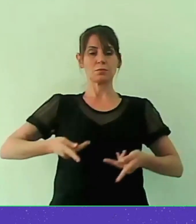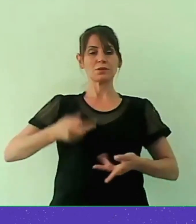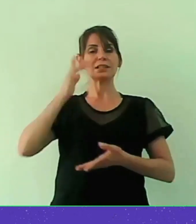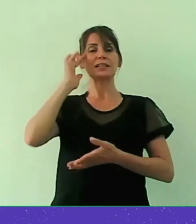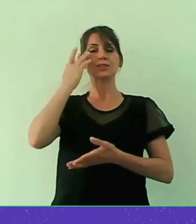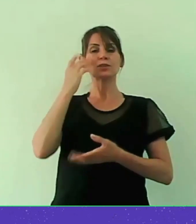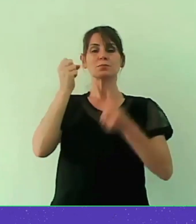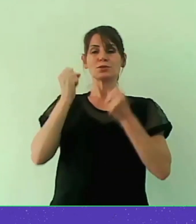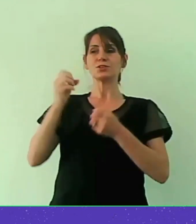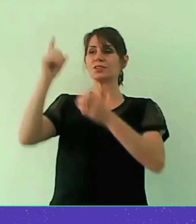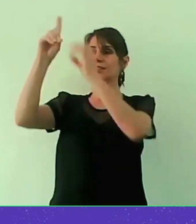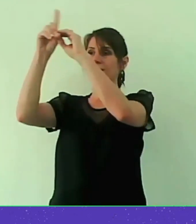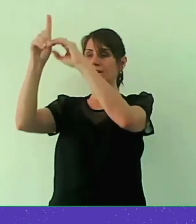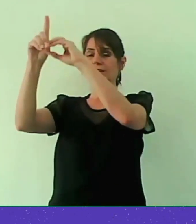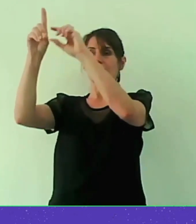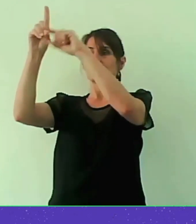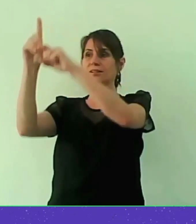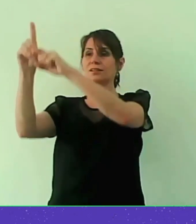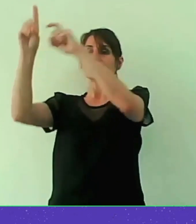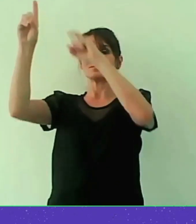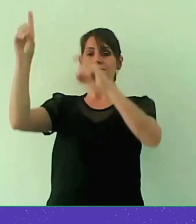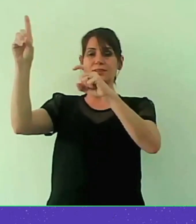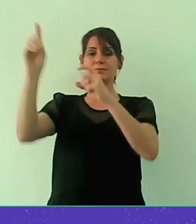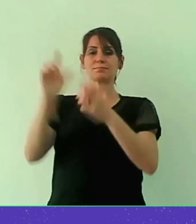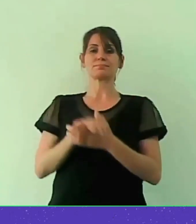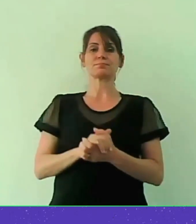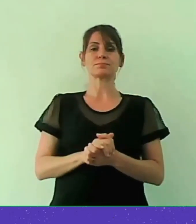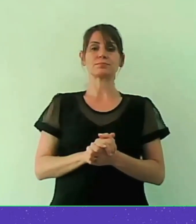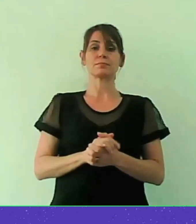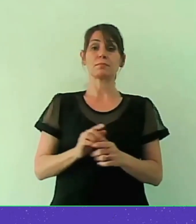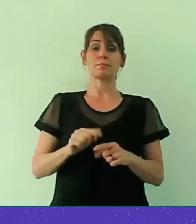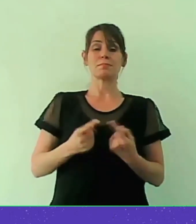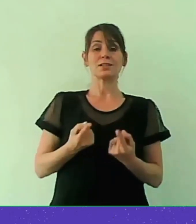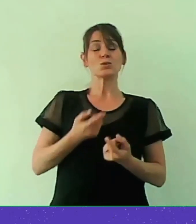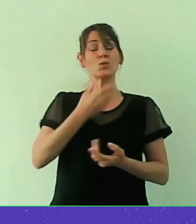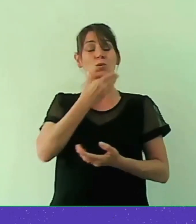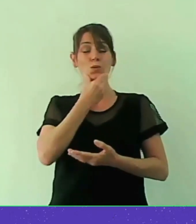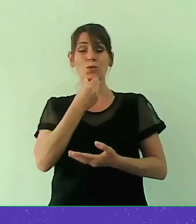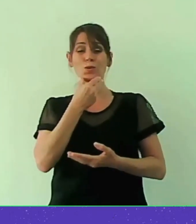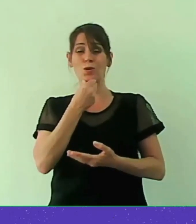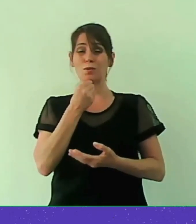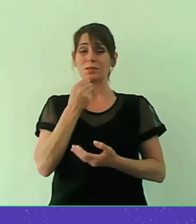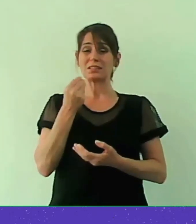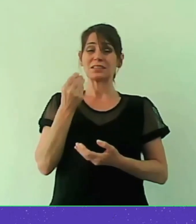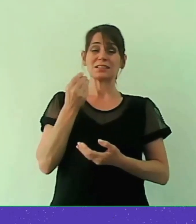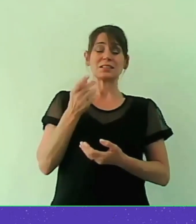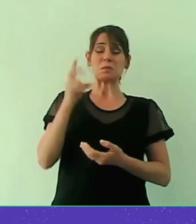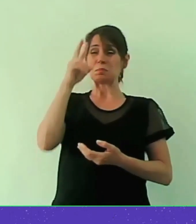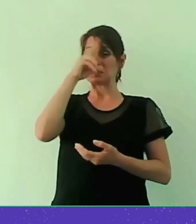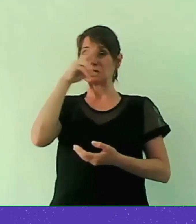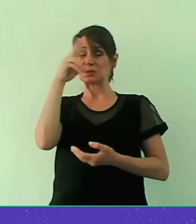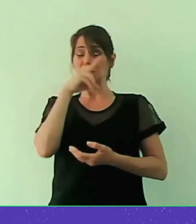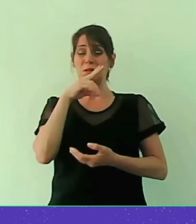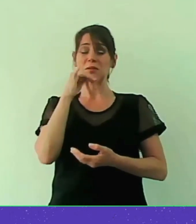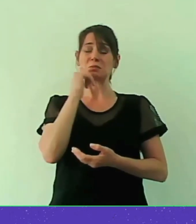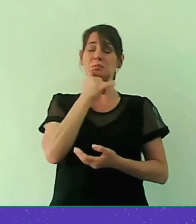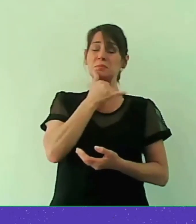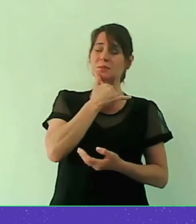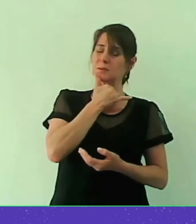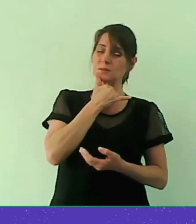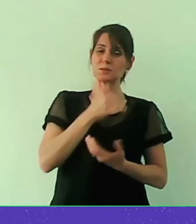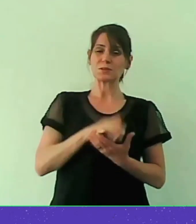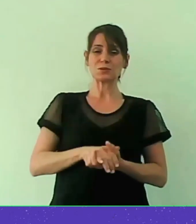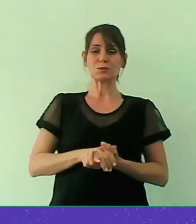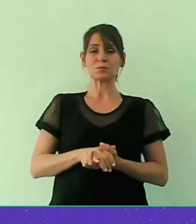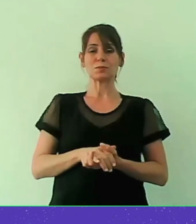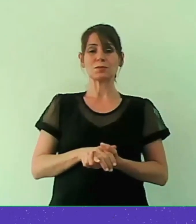homem mergulhou em uma história lamentável e triste que dura até o dia de hoje. O homem vive debaixo